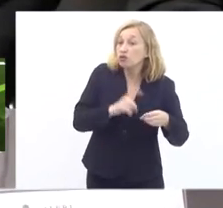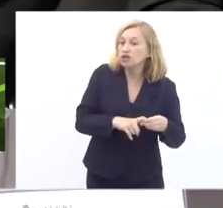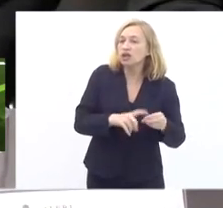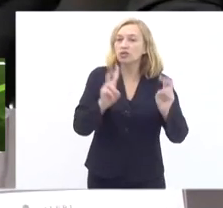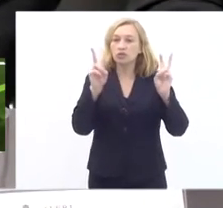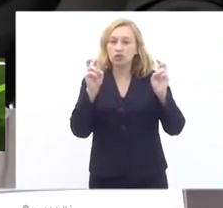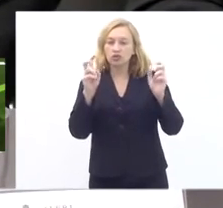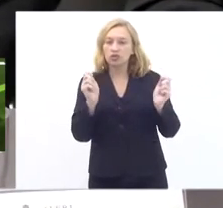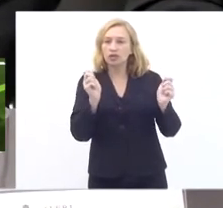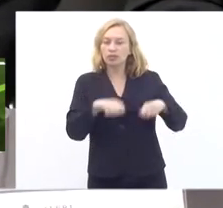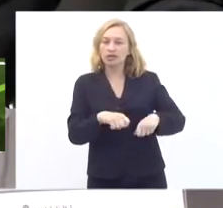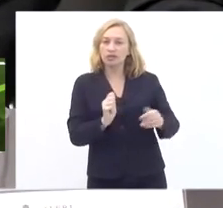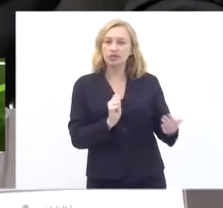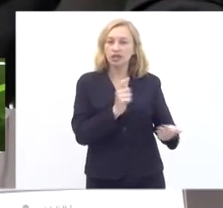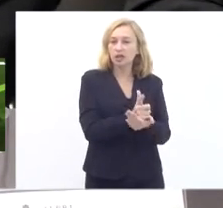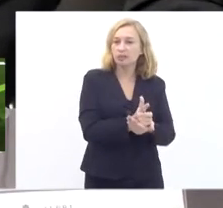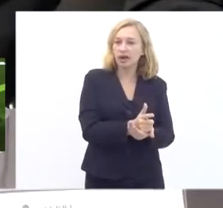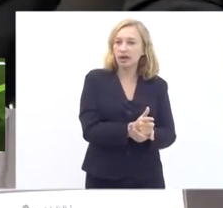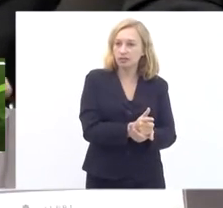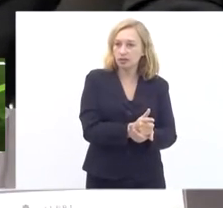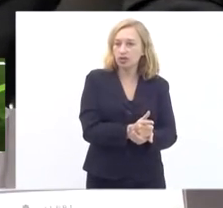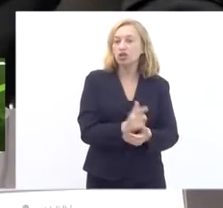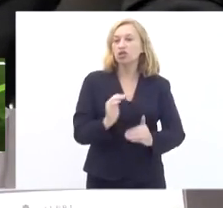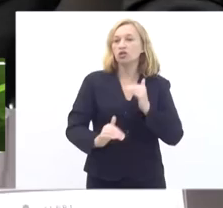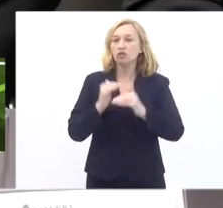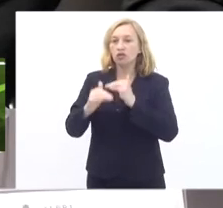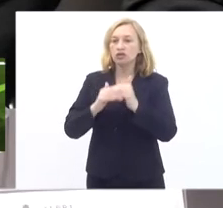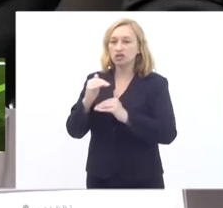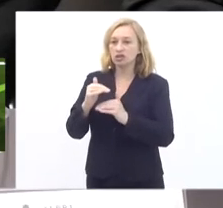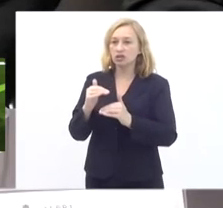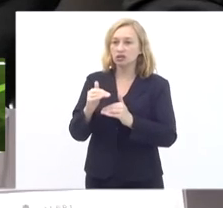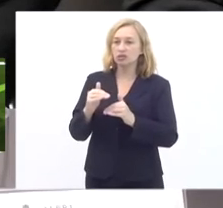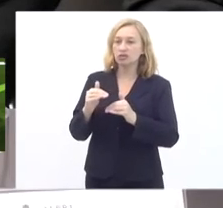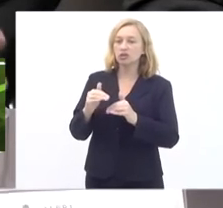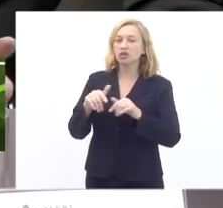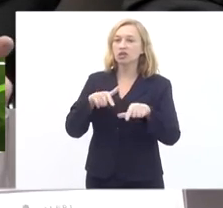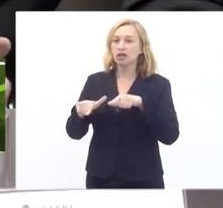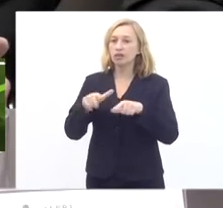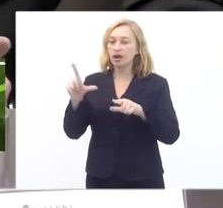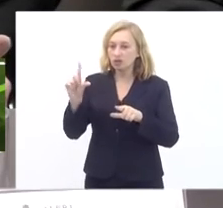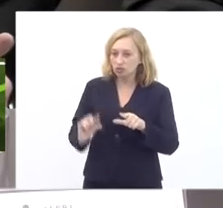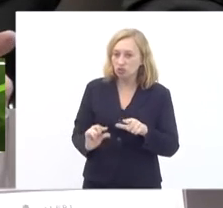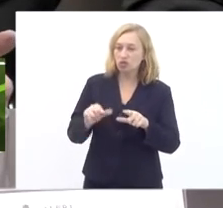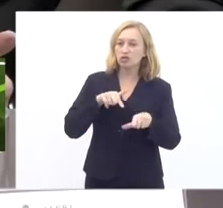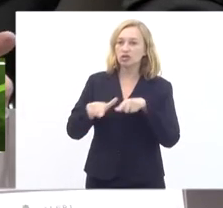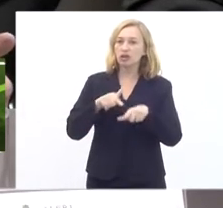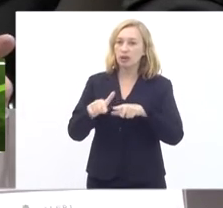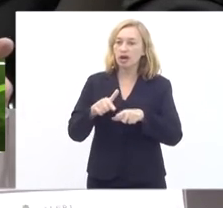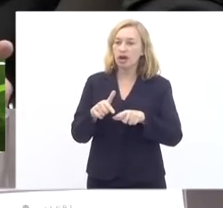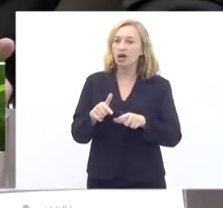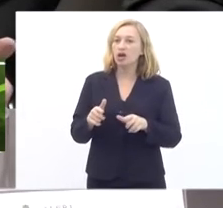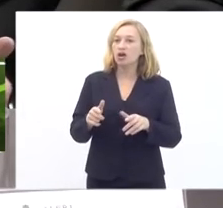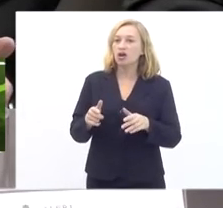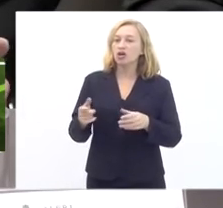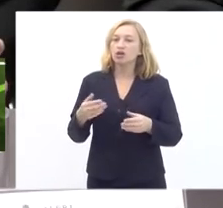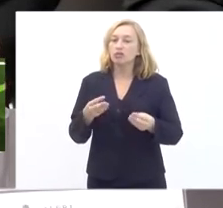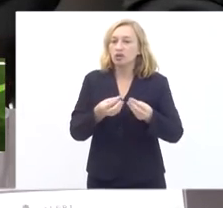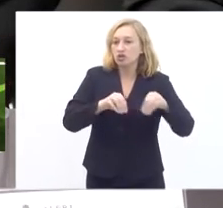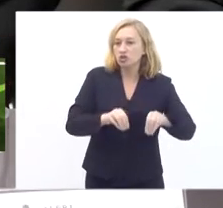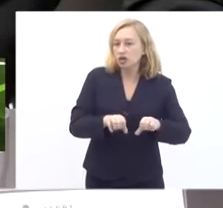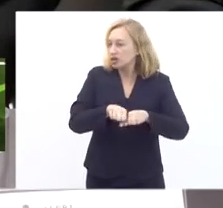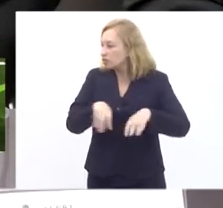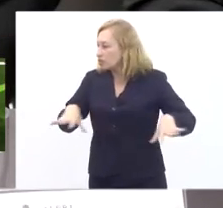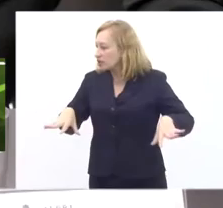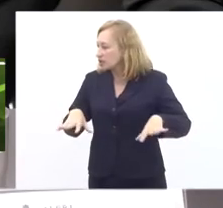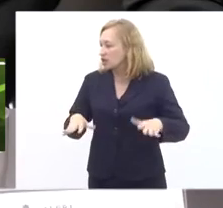questão de capacidade de pagamento, questão de evolução de demanda ou queda de demanda, inclusive que foram provocados com a vinda da pandemia, que